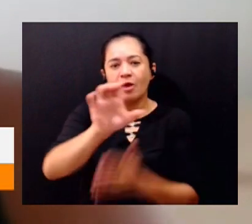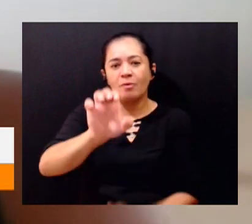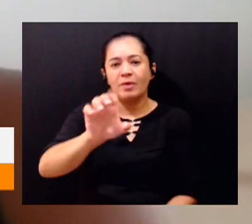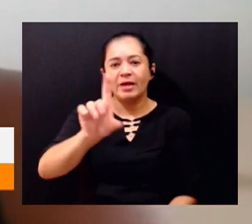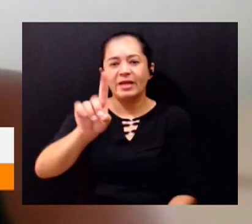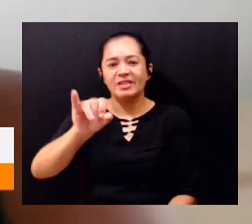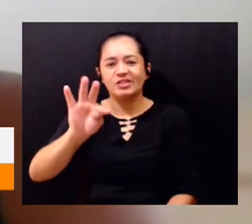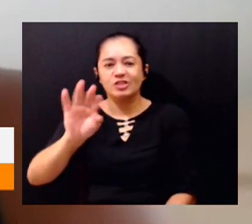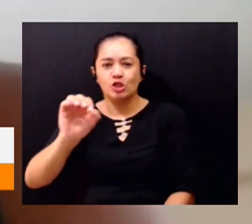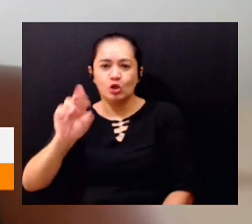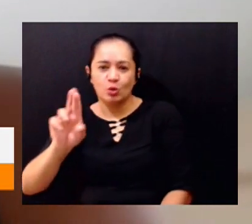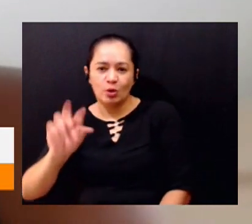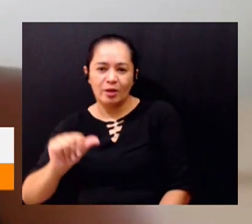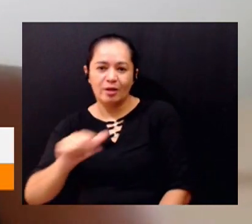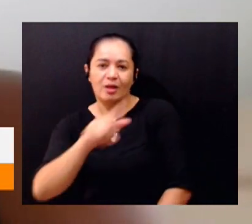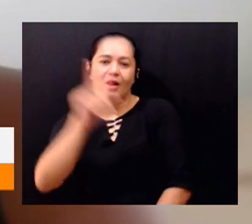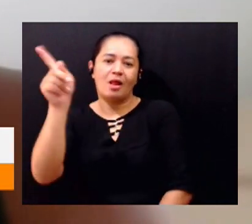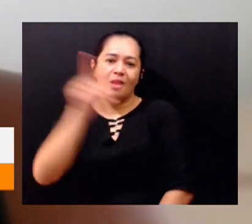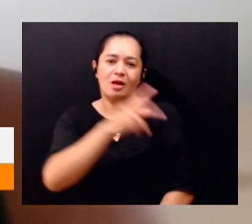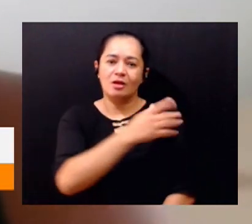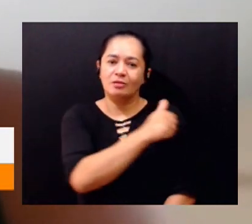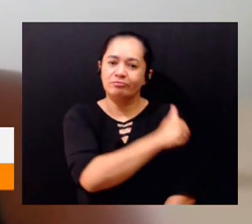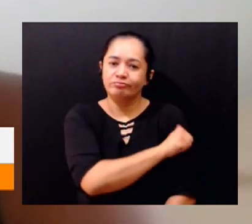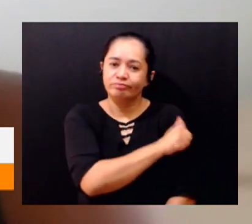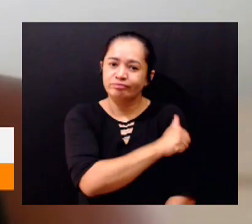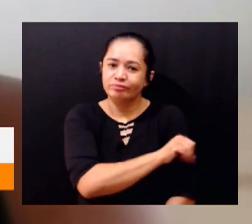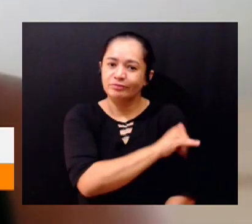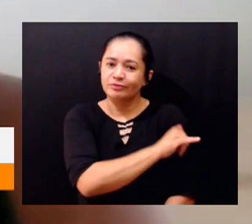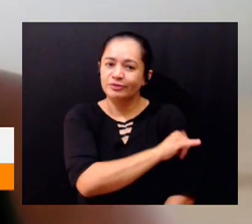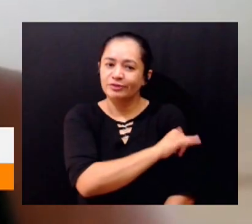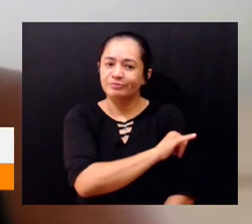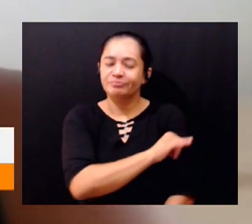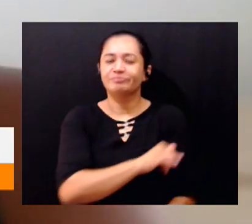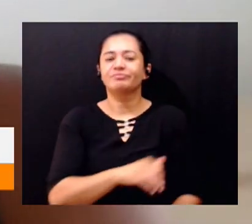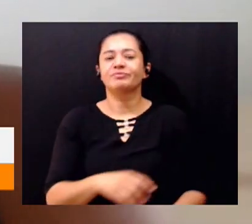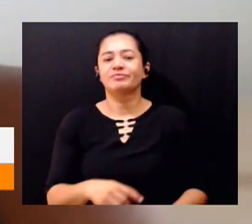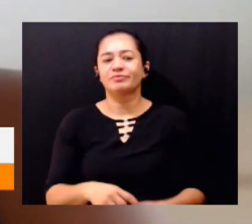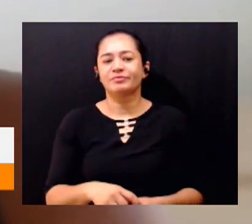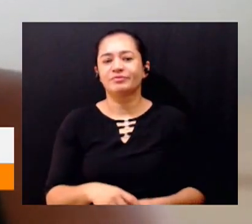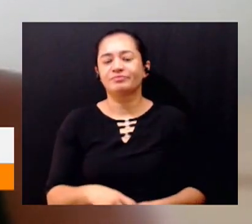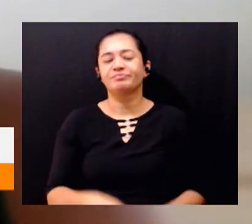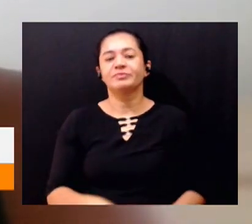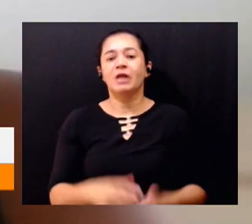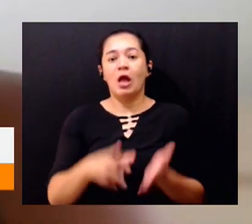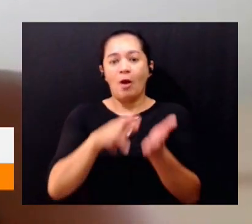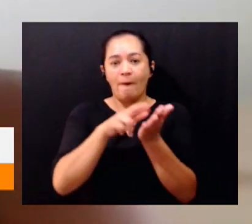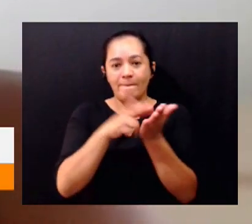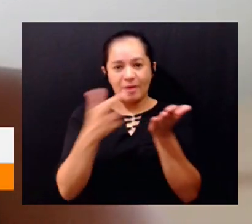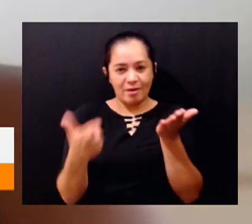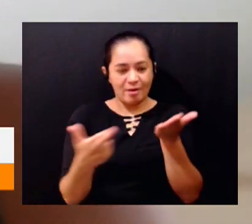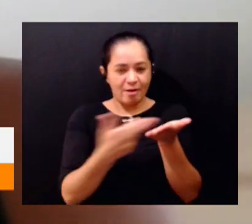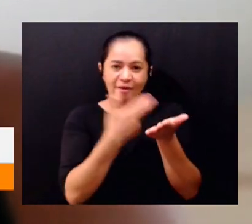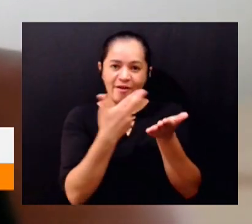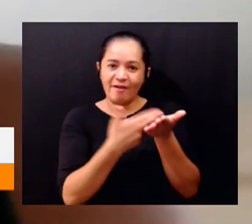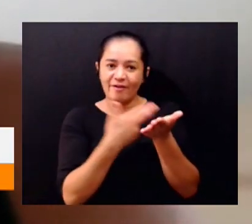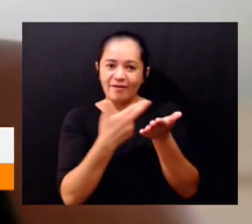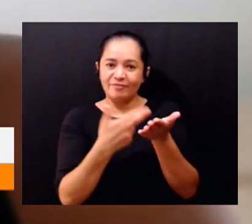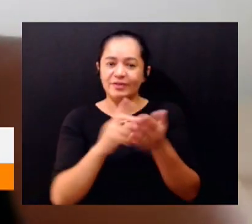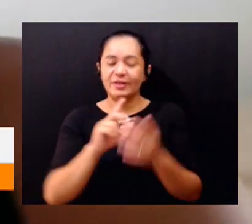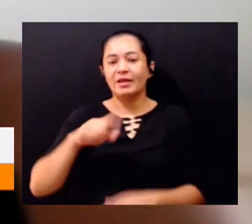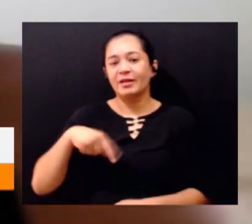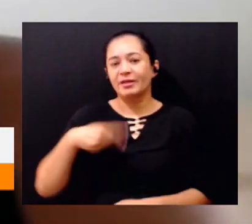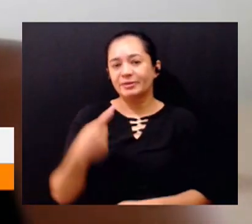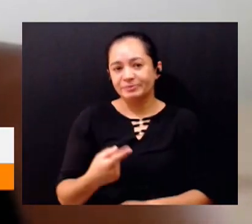né, que já fechou. Era a antiga, que criou a revista Manchete, né, e depois a TV Manchete também.